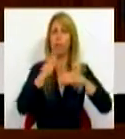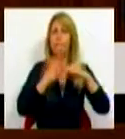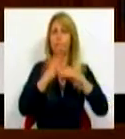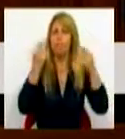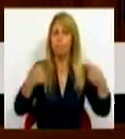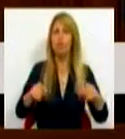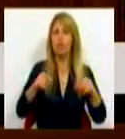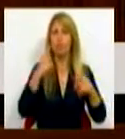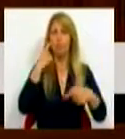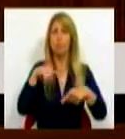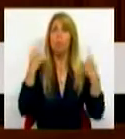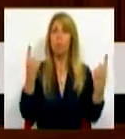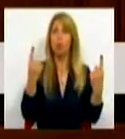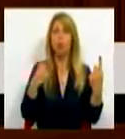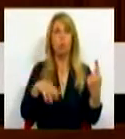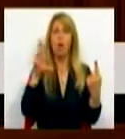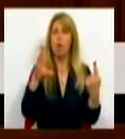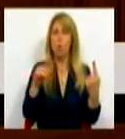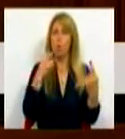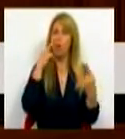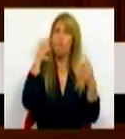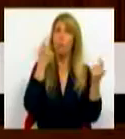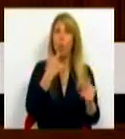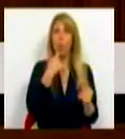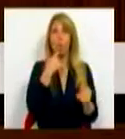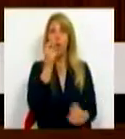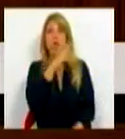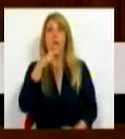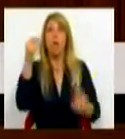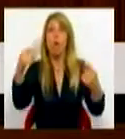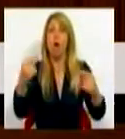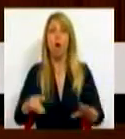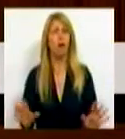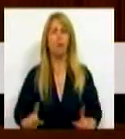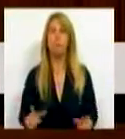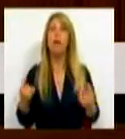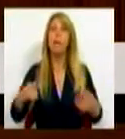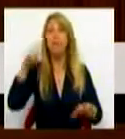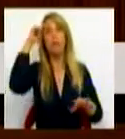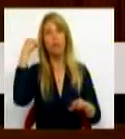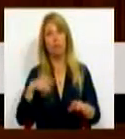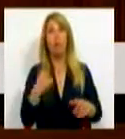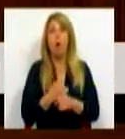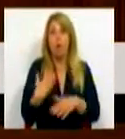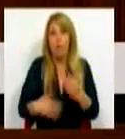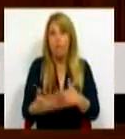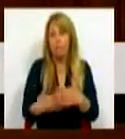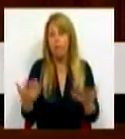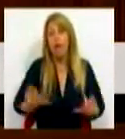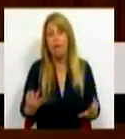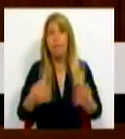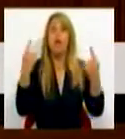evidenciaram um elevado nível de erro. Portanto, havia dificuldades operacionais, havia dificuldades, de facto,